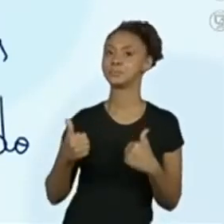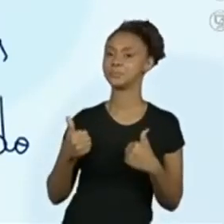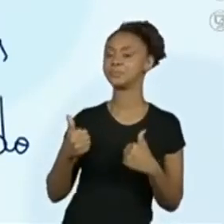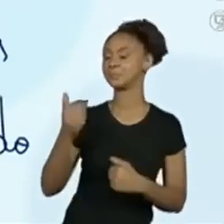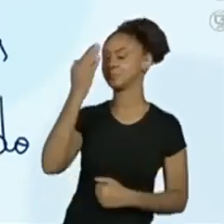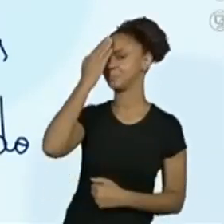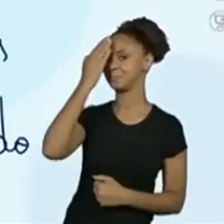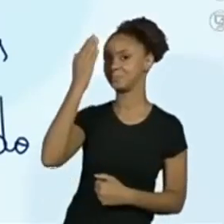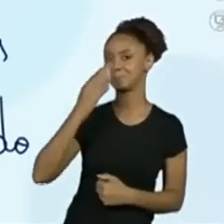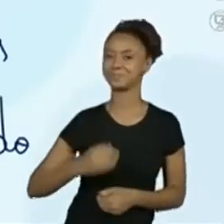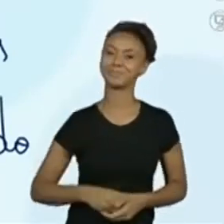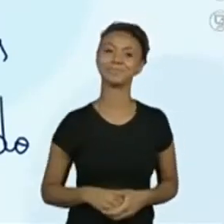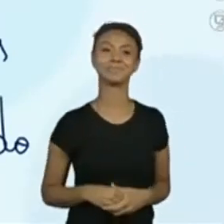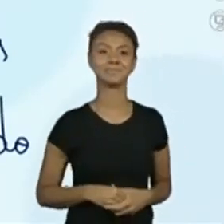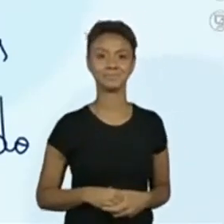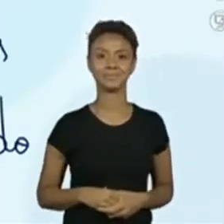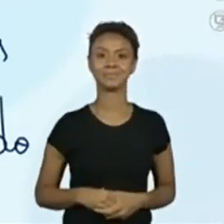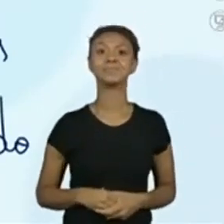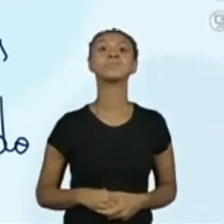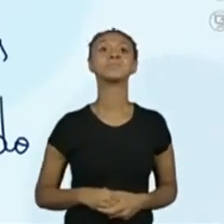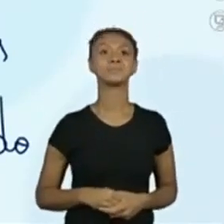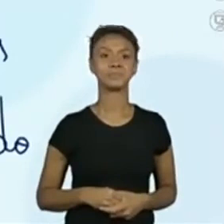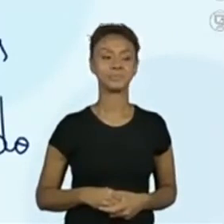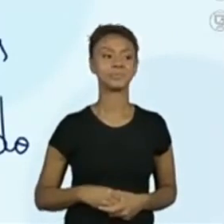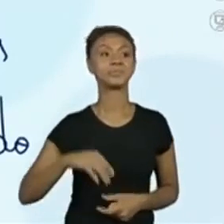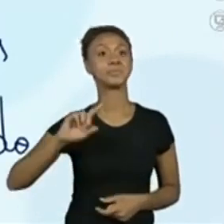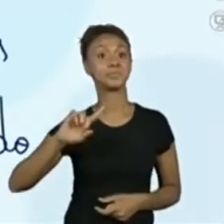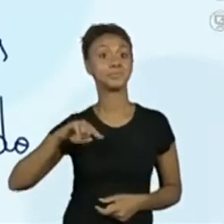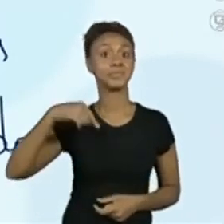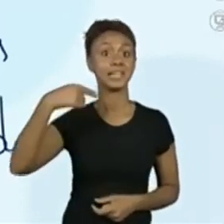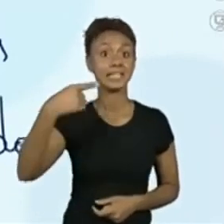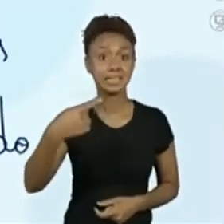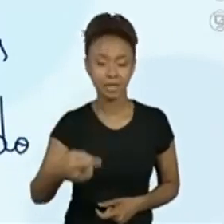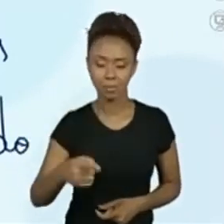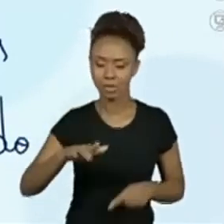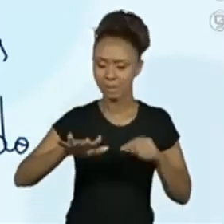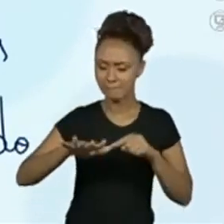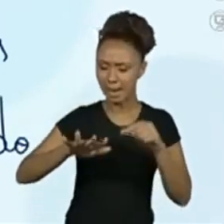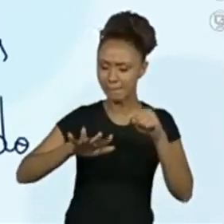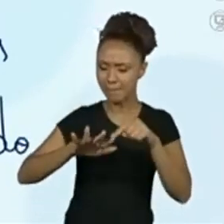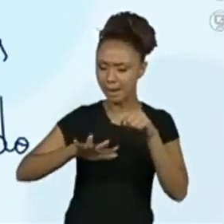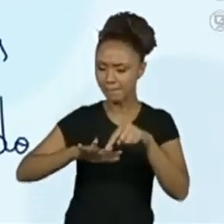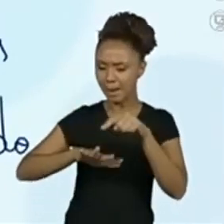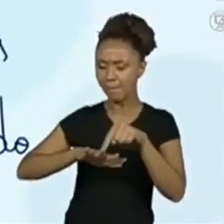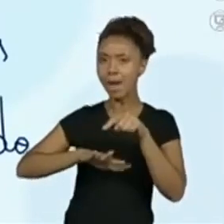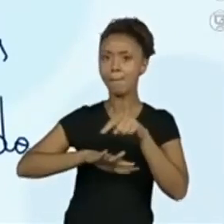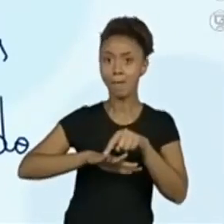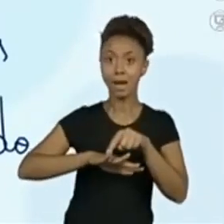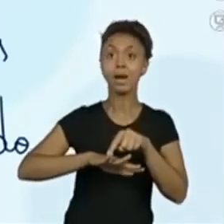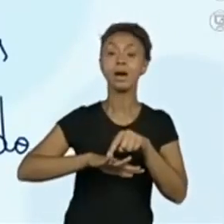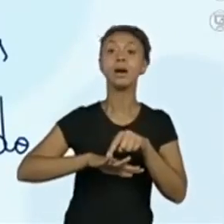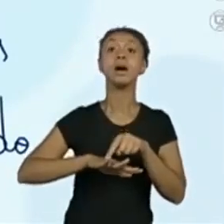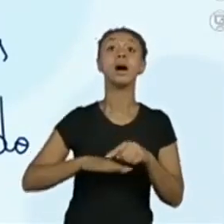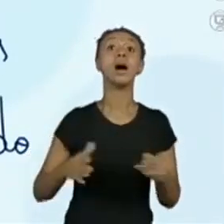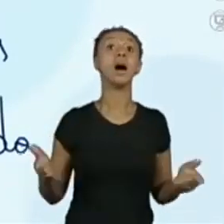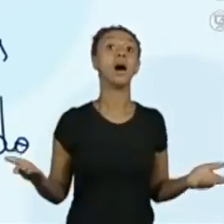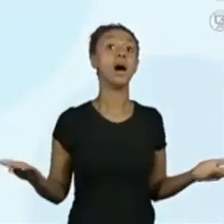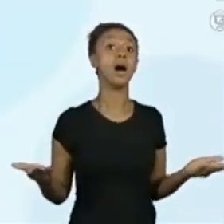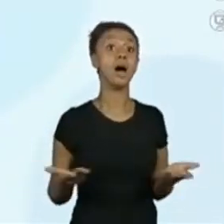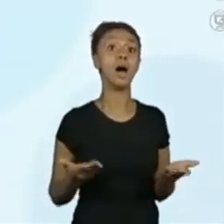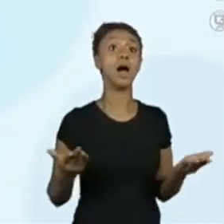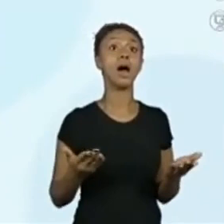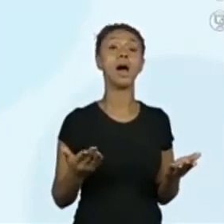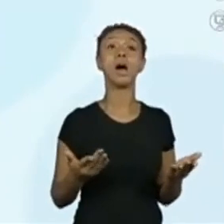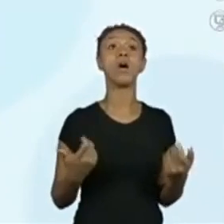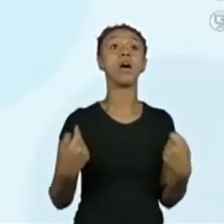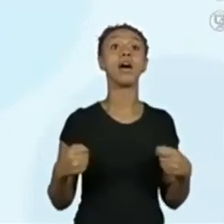obrigada. Depois que a gente recitou o alfabeto e contou os dedos, a gente vai